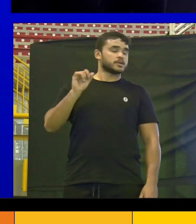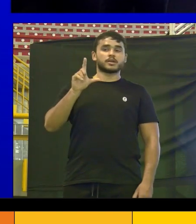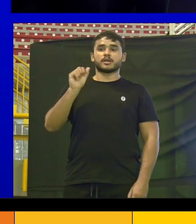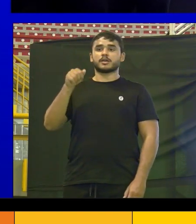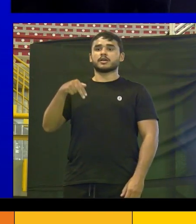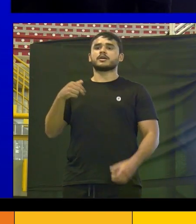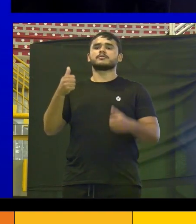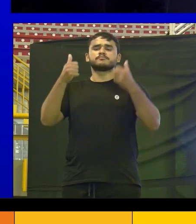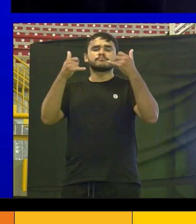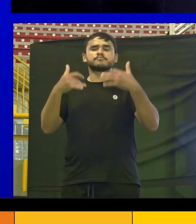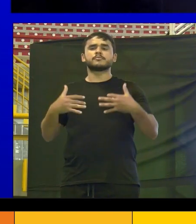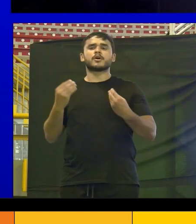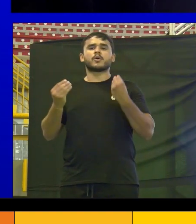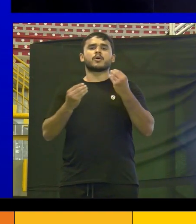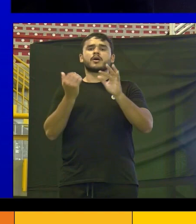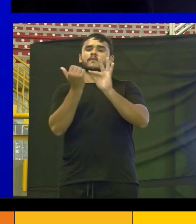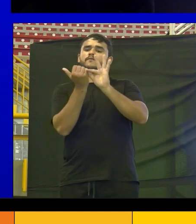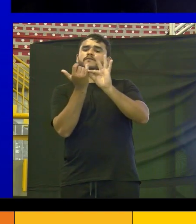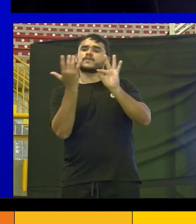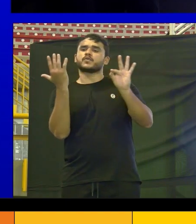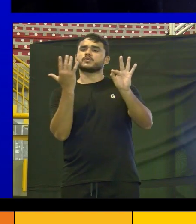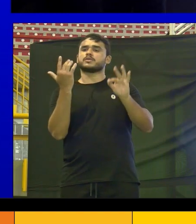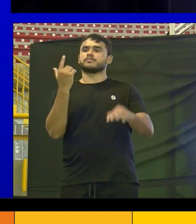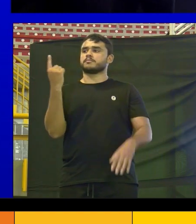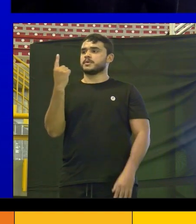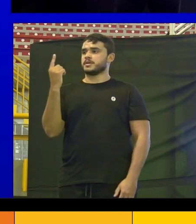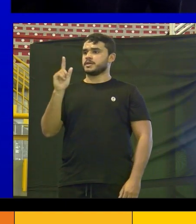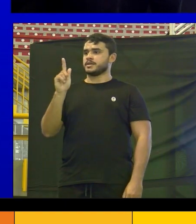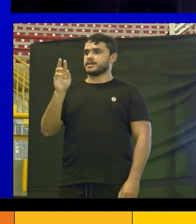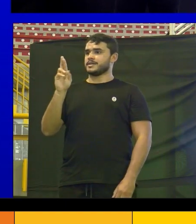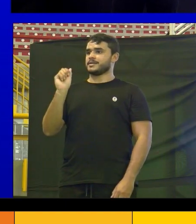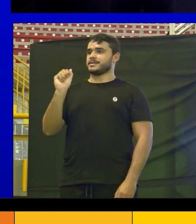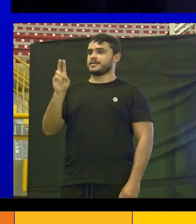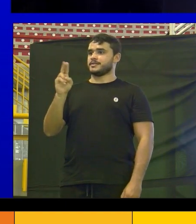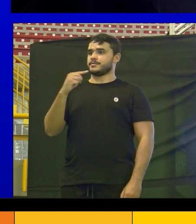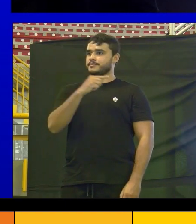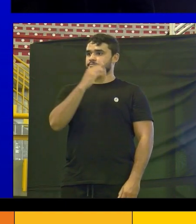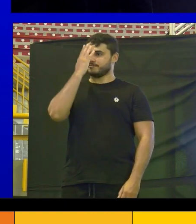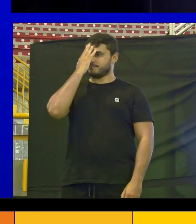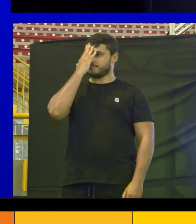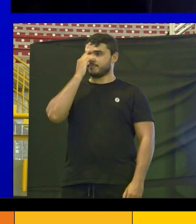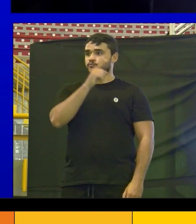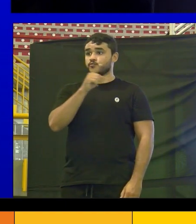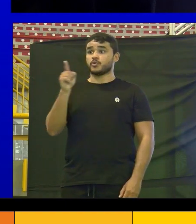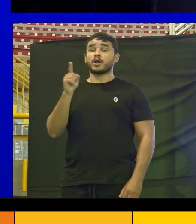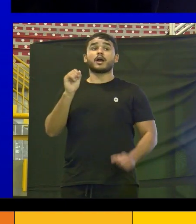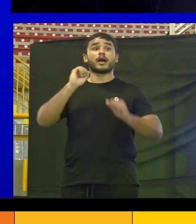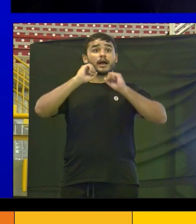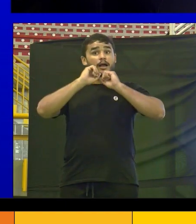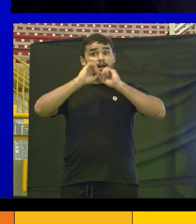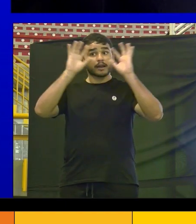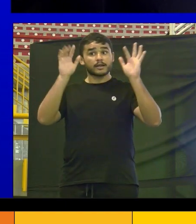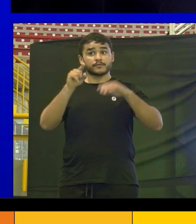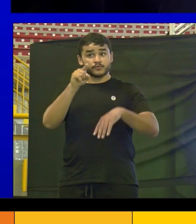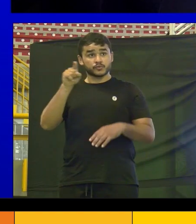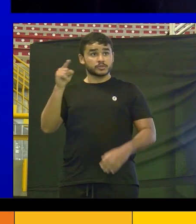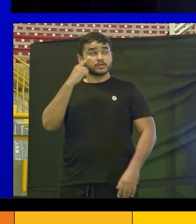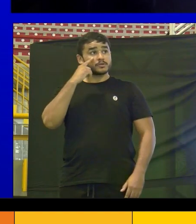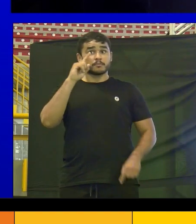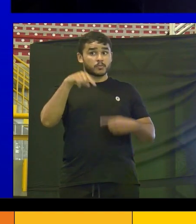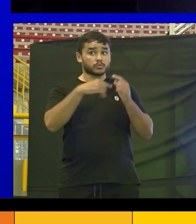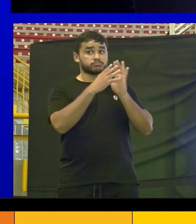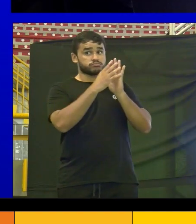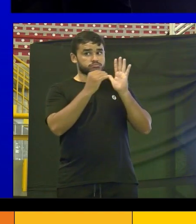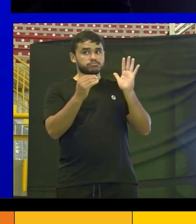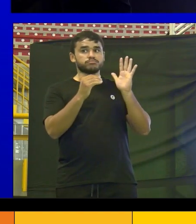algumas definições importantes sobre a função do primeiro grau, que é importante que você pegue aí o seu bloco de anotações